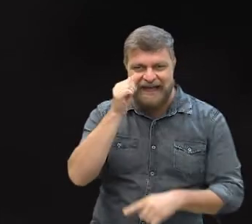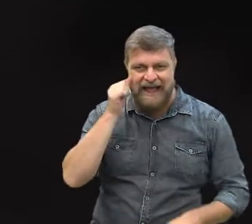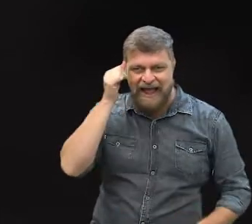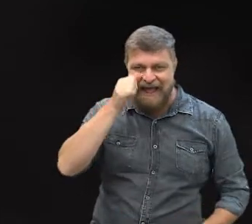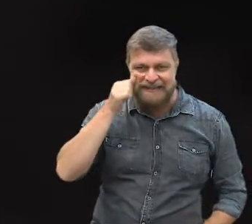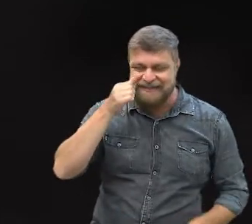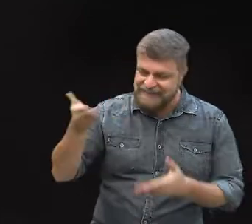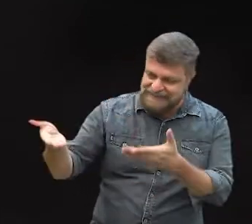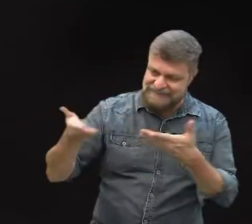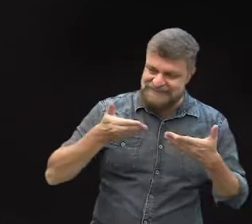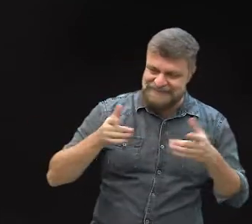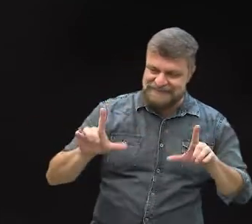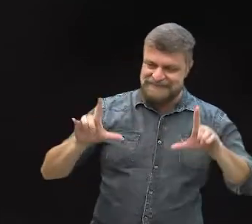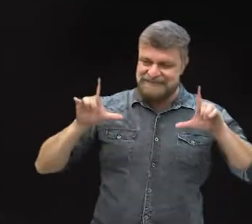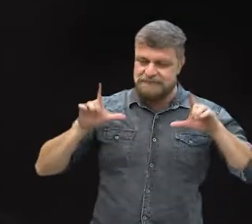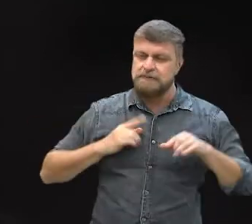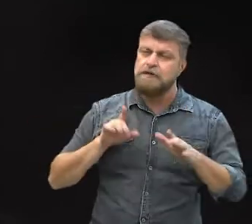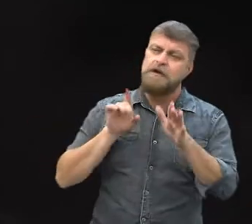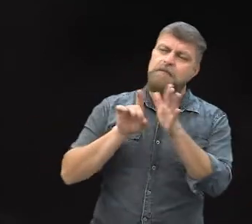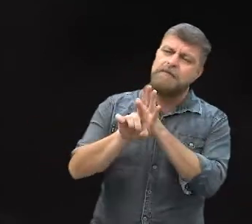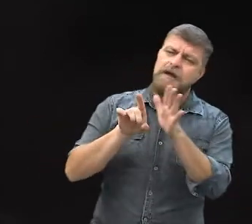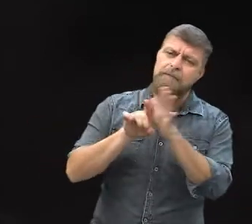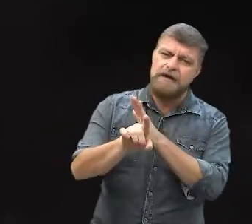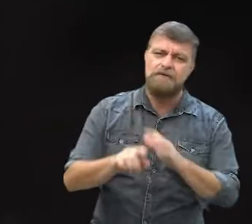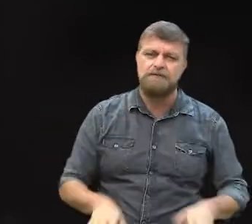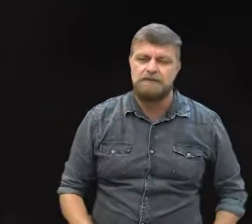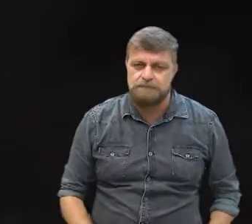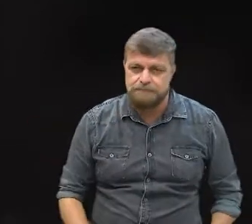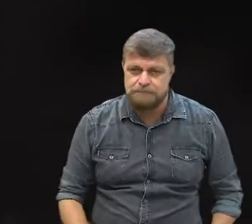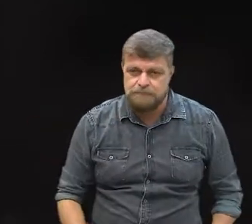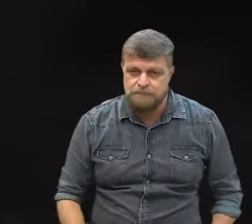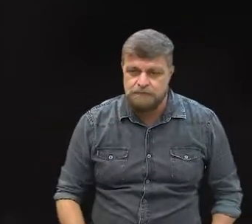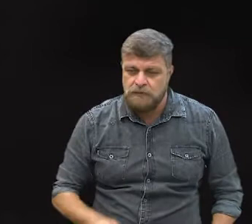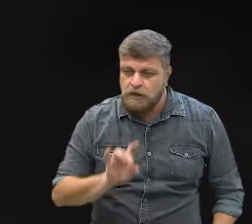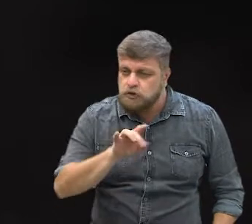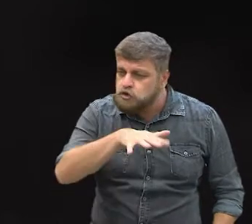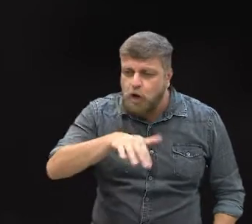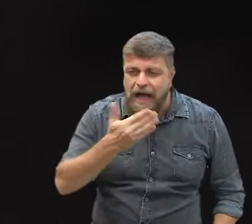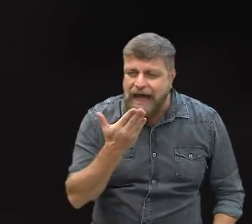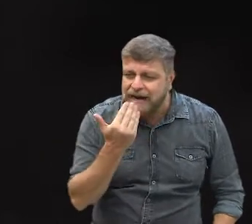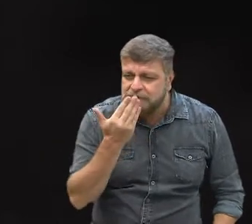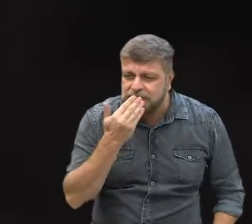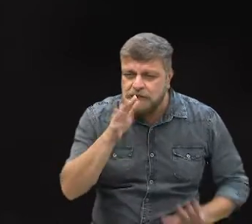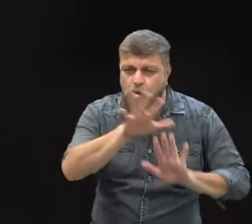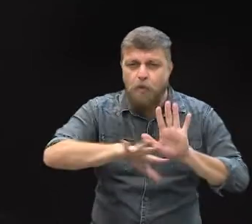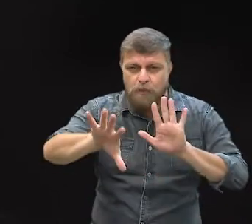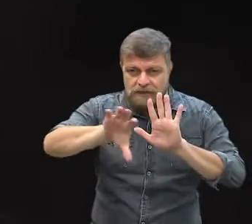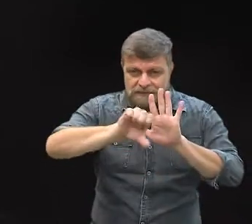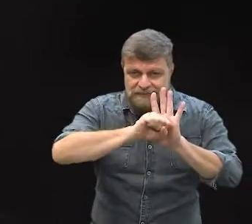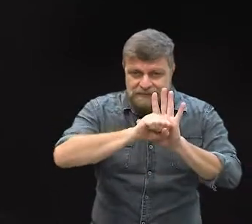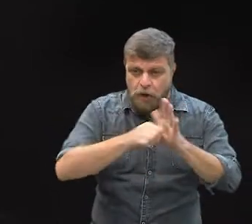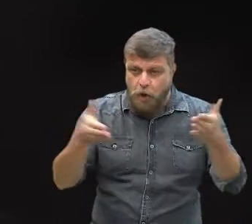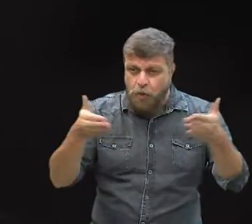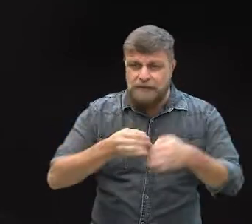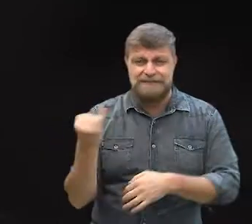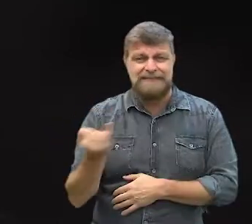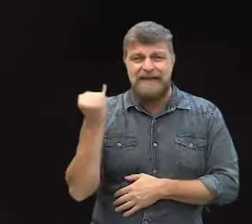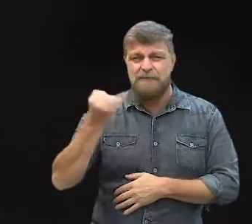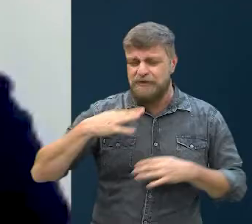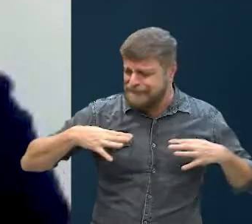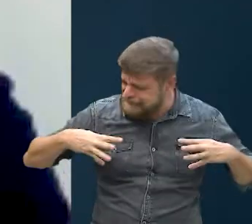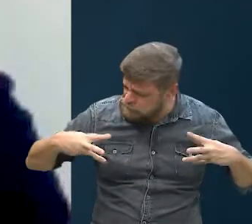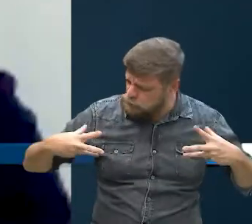E essa fica a minha pergunta. É só para alimentação ou o audiovisual hoje é importante para